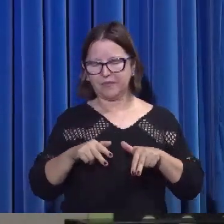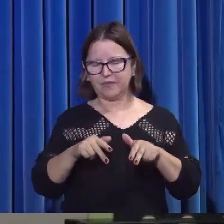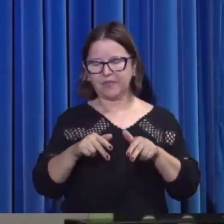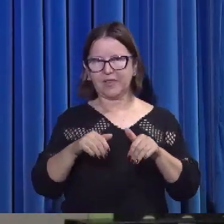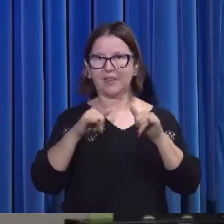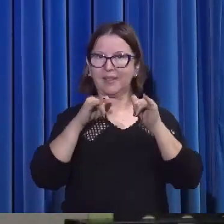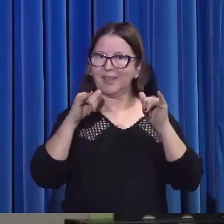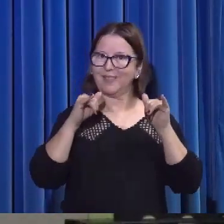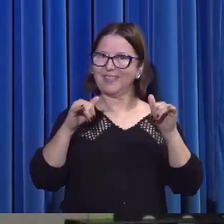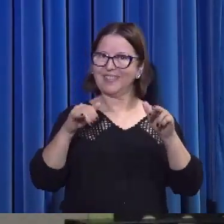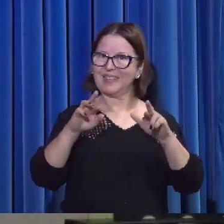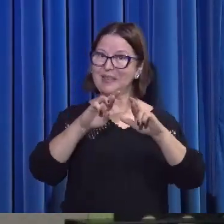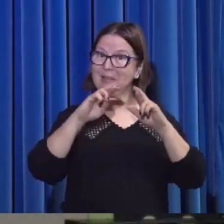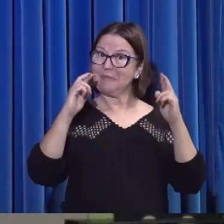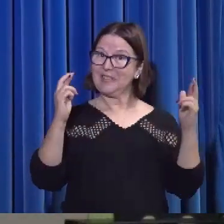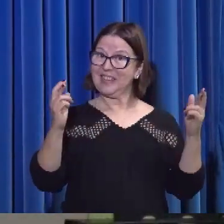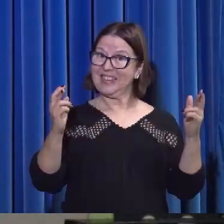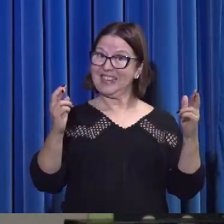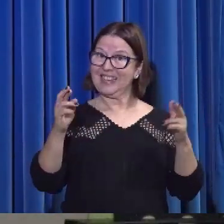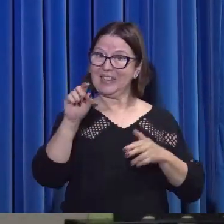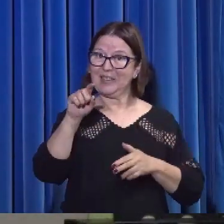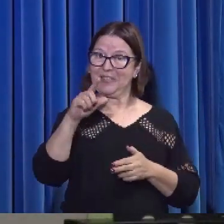esperança que há em você.